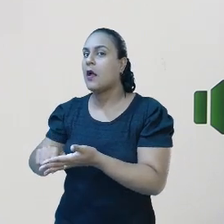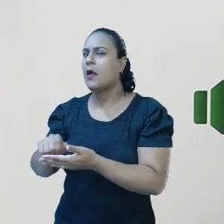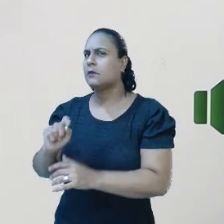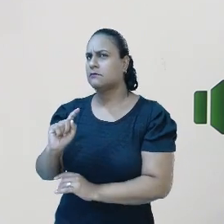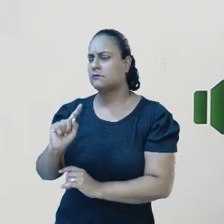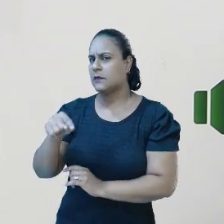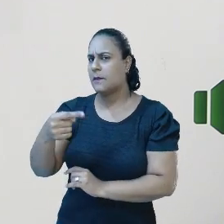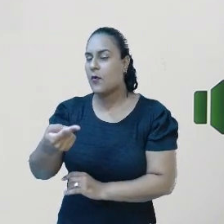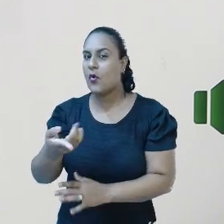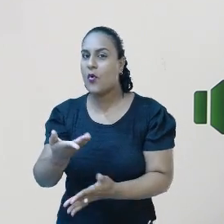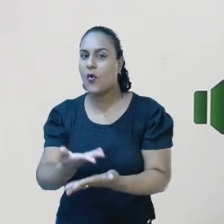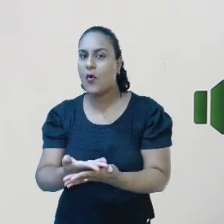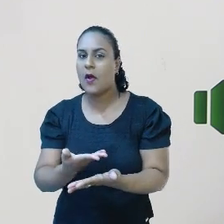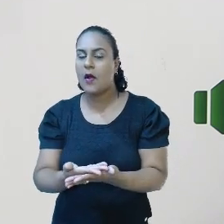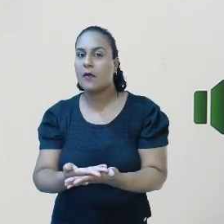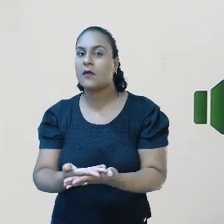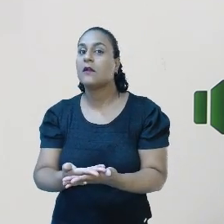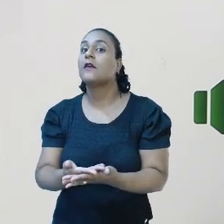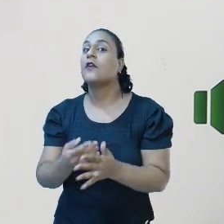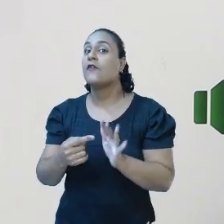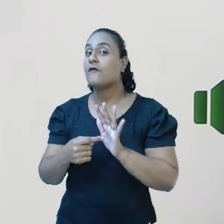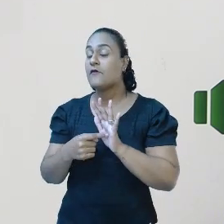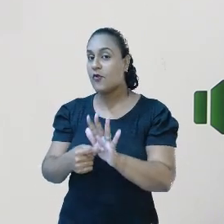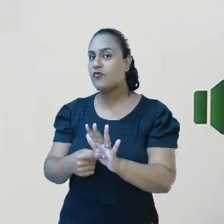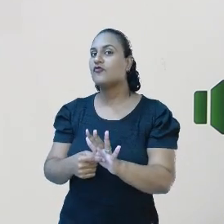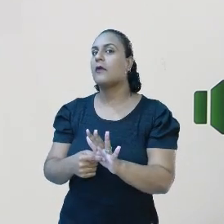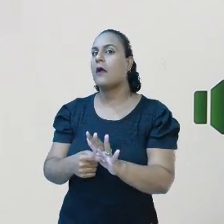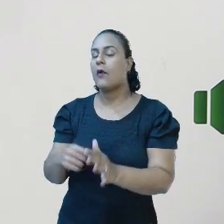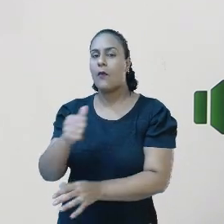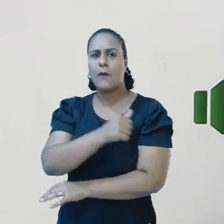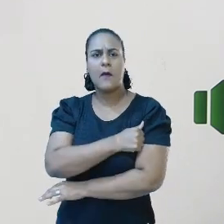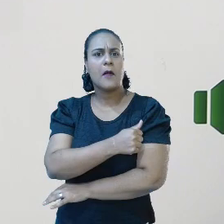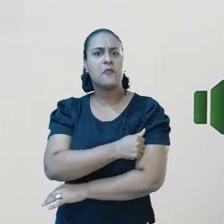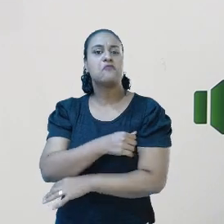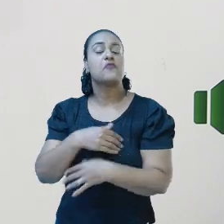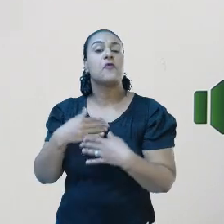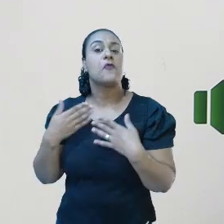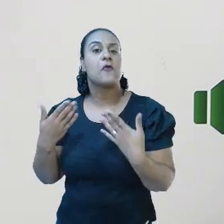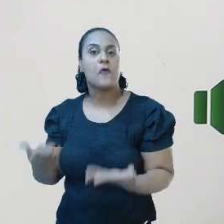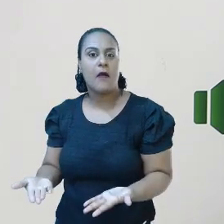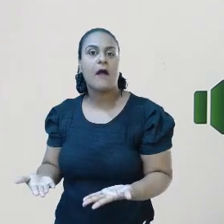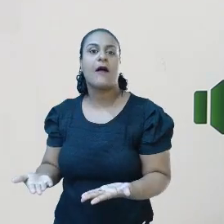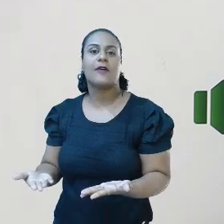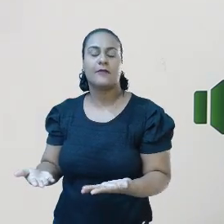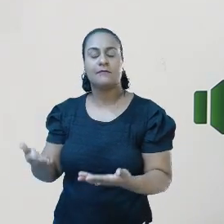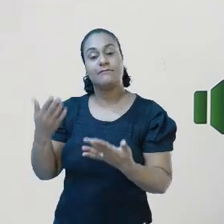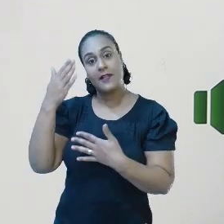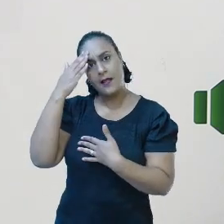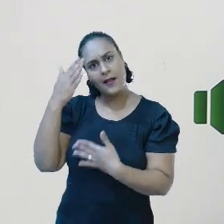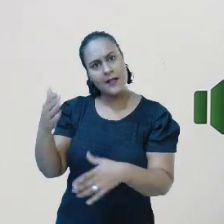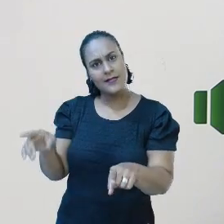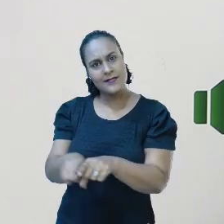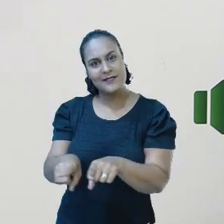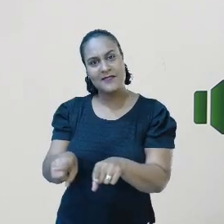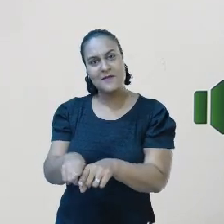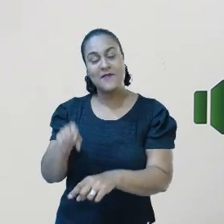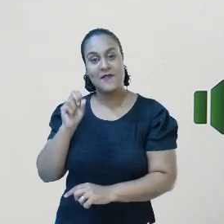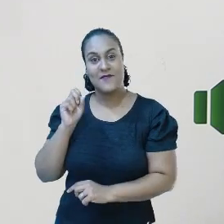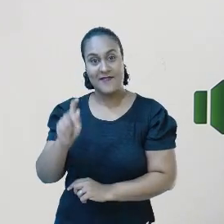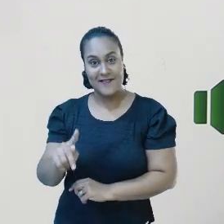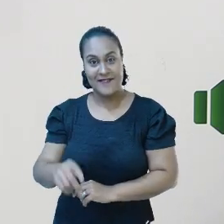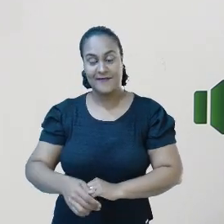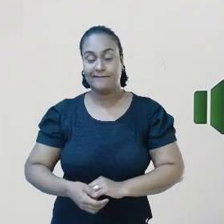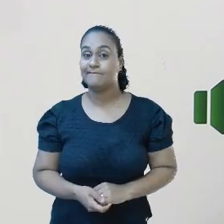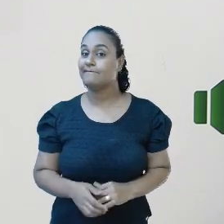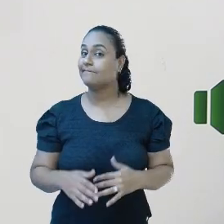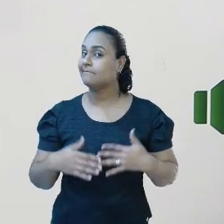na próxima aula, eu vou dizer quem é que está comentando essas aulas aí no YouTube. E agradecer a vocês. Beleza?